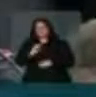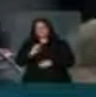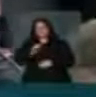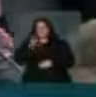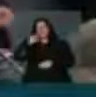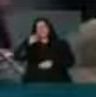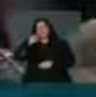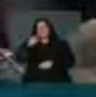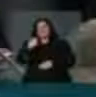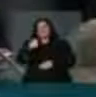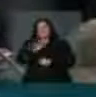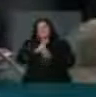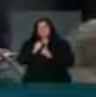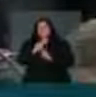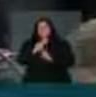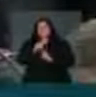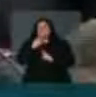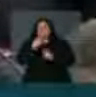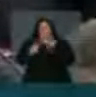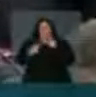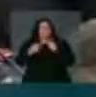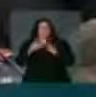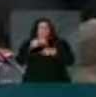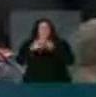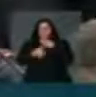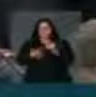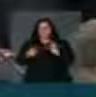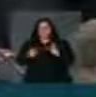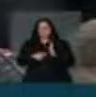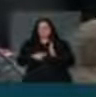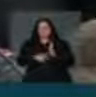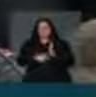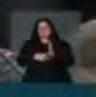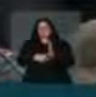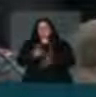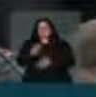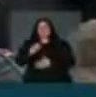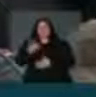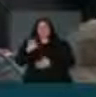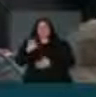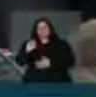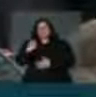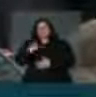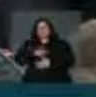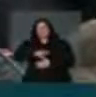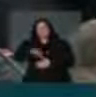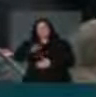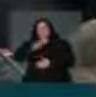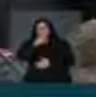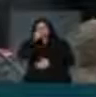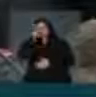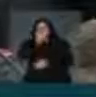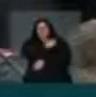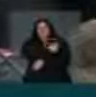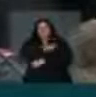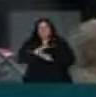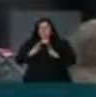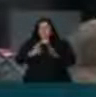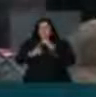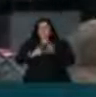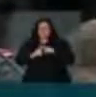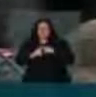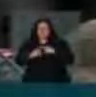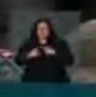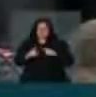políticos, as representações classistas, sindicais, ouvimos os estudantes, as igrejas,